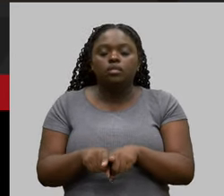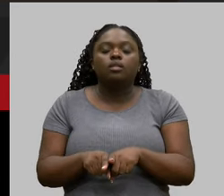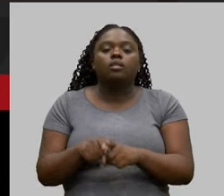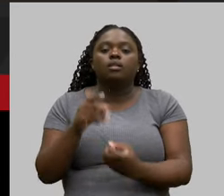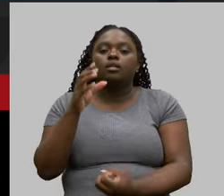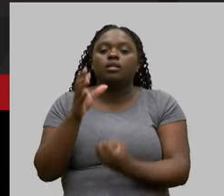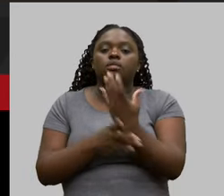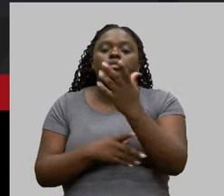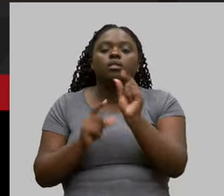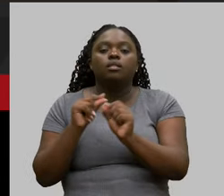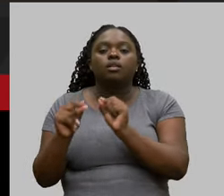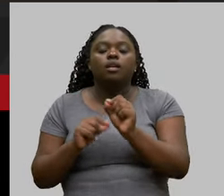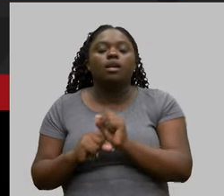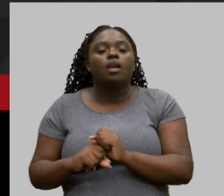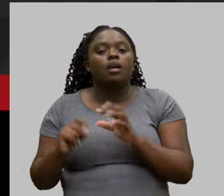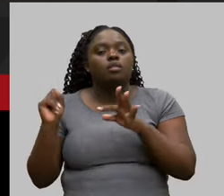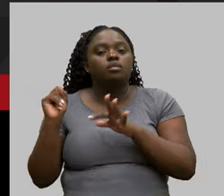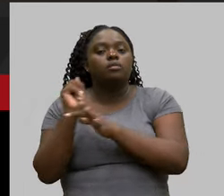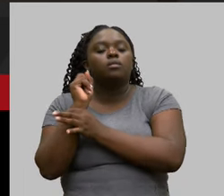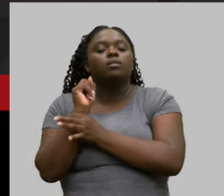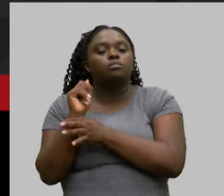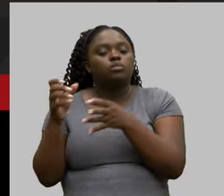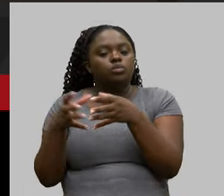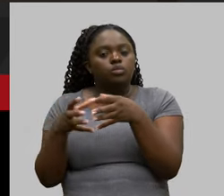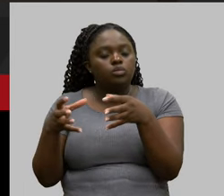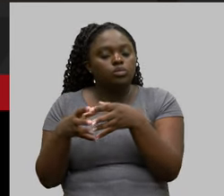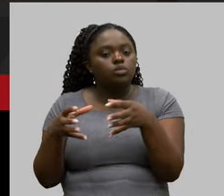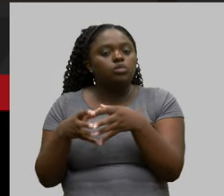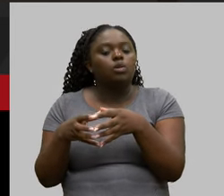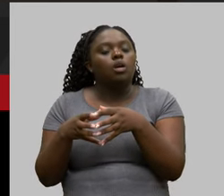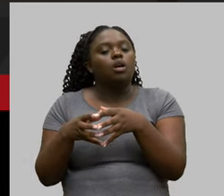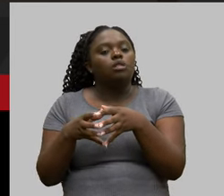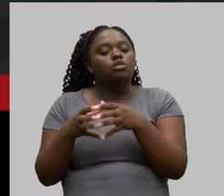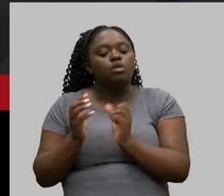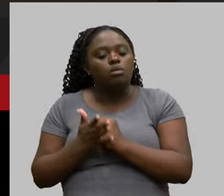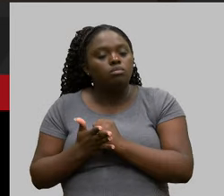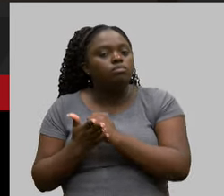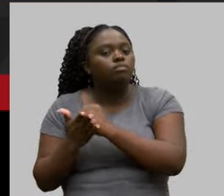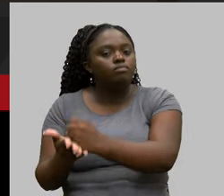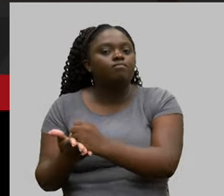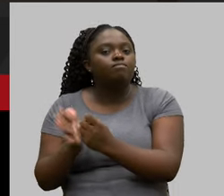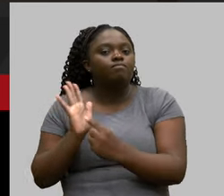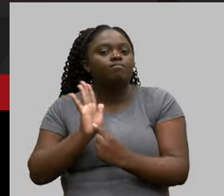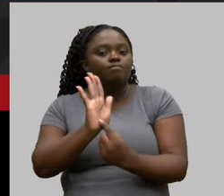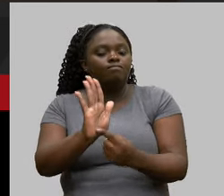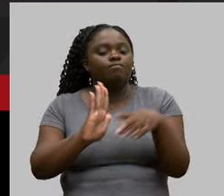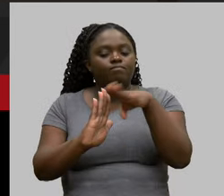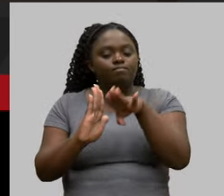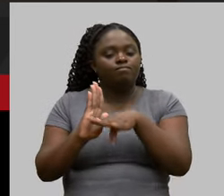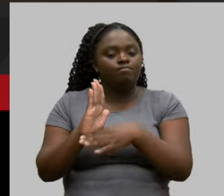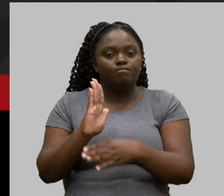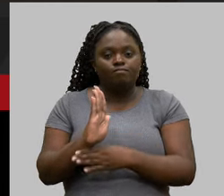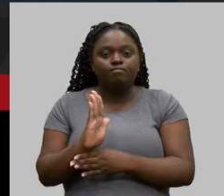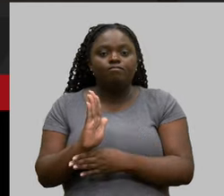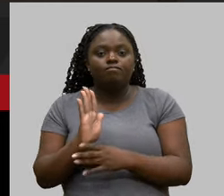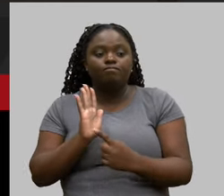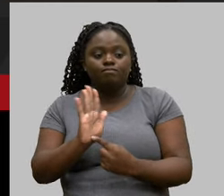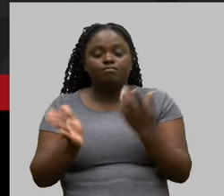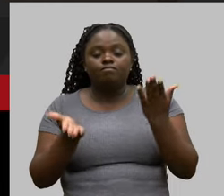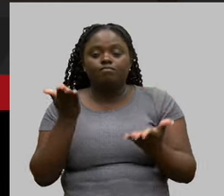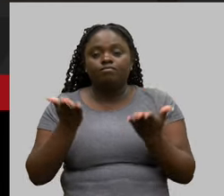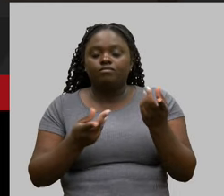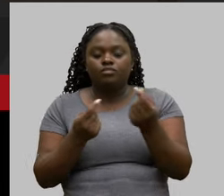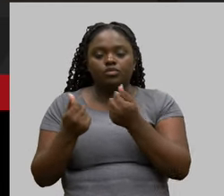é assegurado o regime de Previdência de caráter contributivo observados critérios que preservem o equilíbrio financeiro